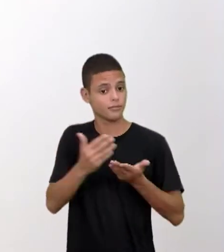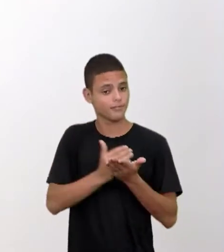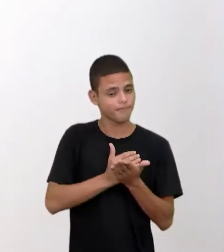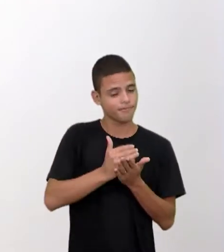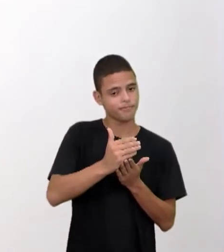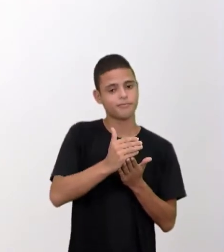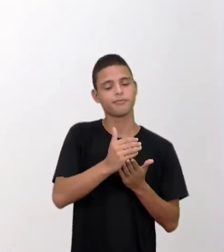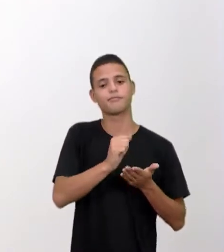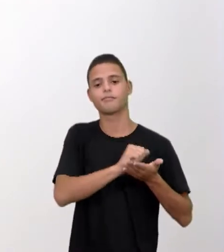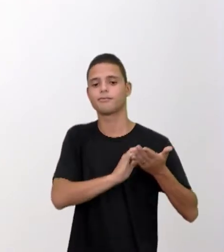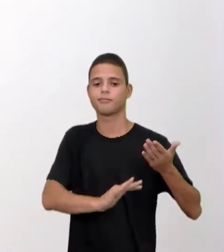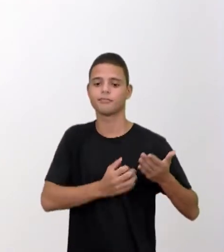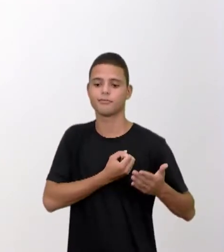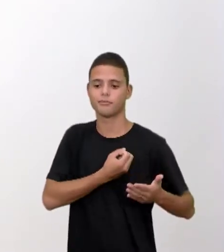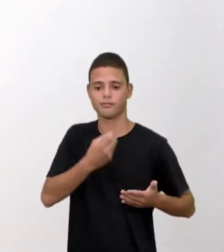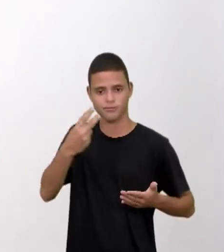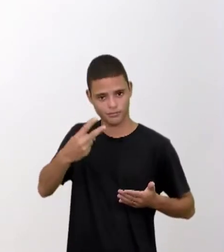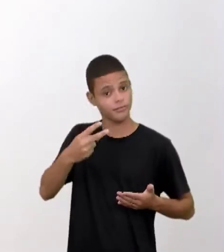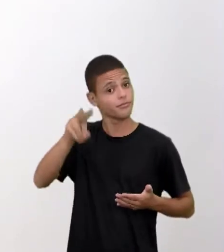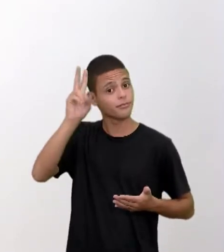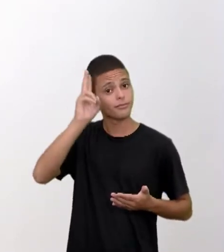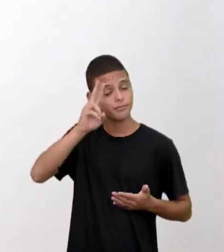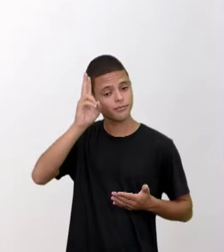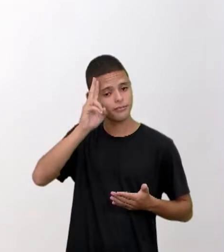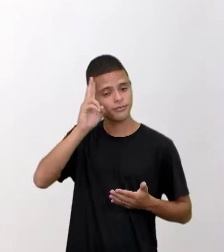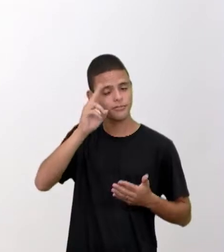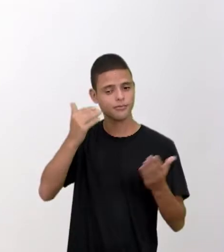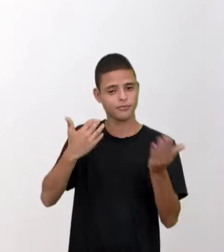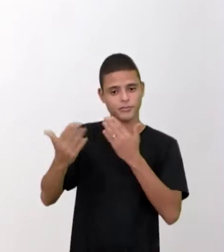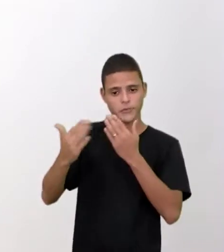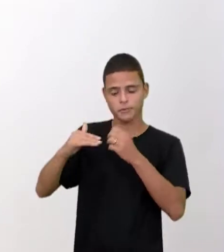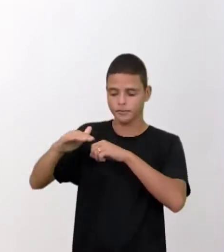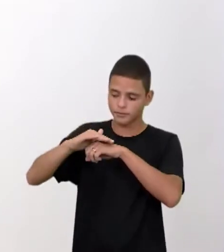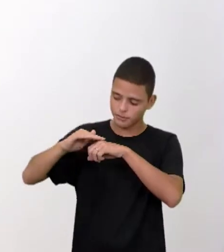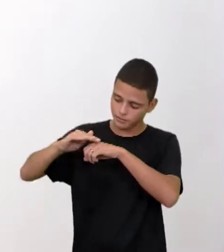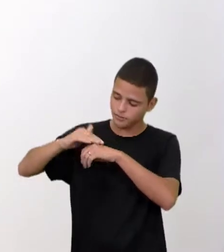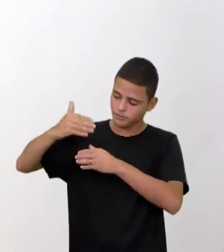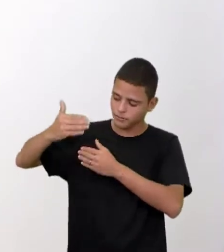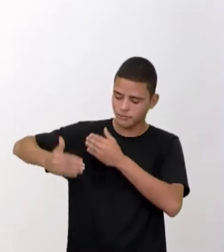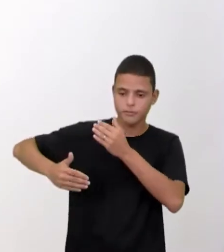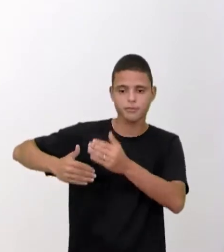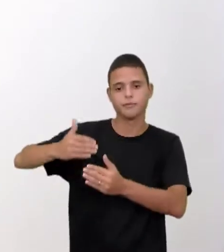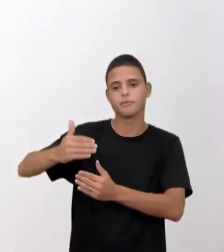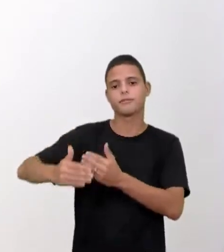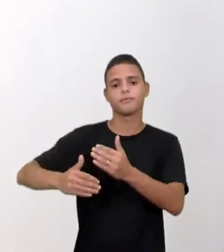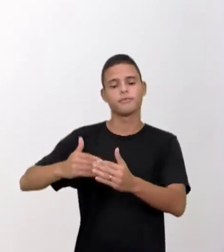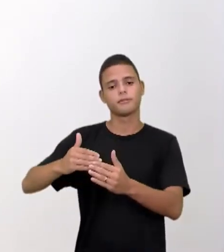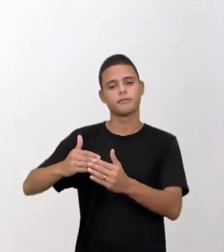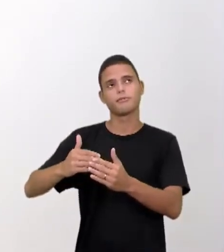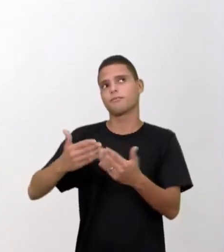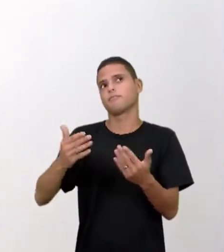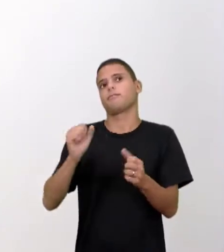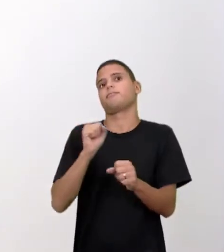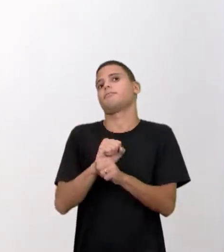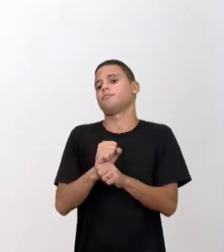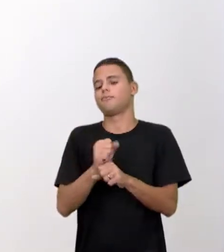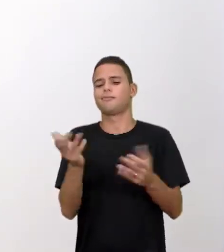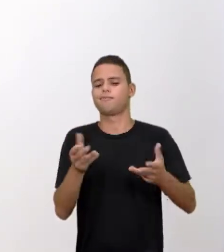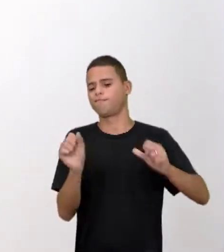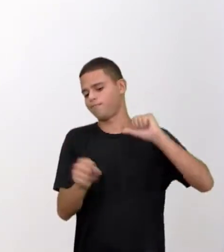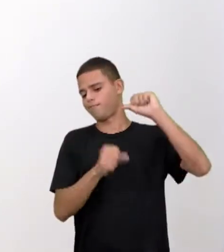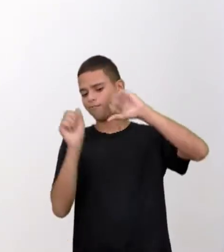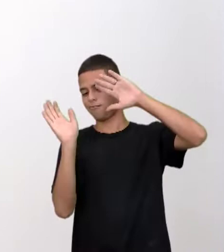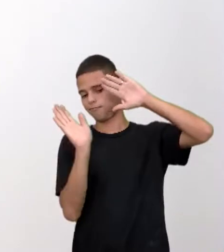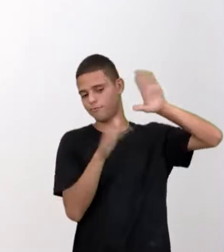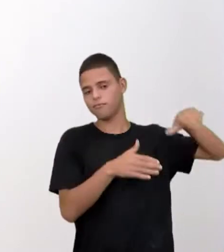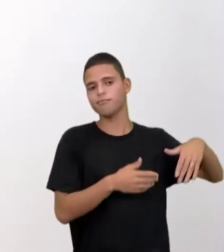2. Lembrando que quando a gente está falando desse processo, não é que a gente tipo, parou, vamos falar de um bagulho nada a ver agora. É